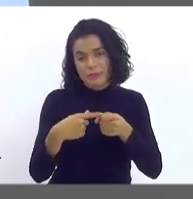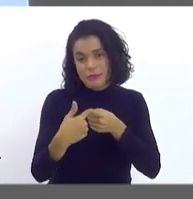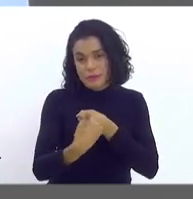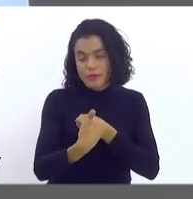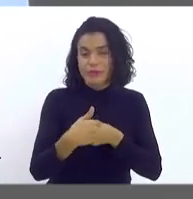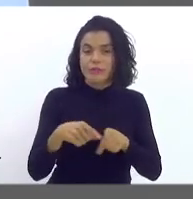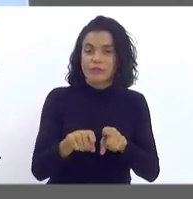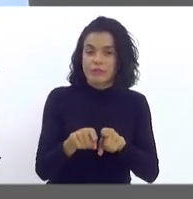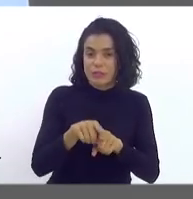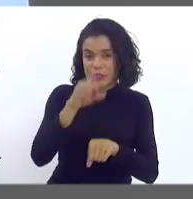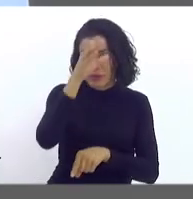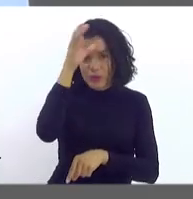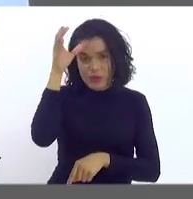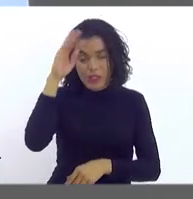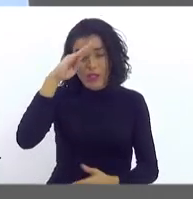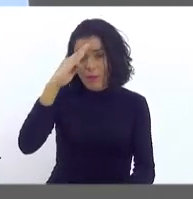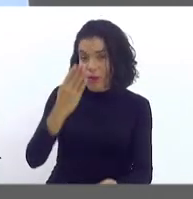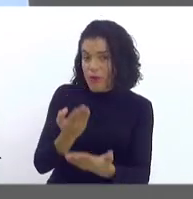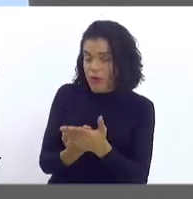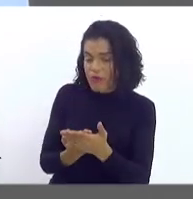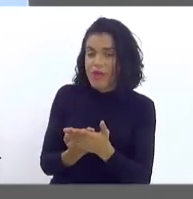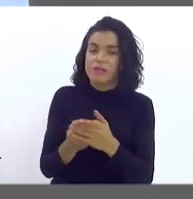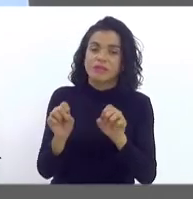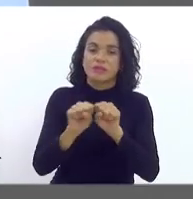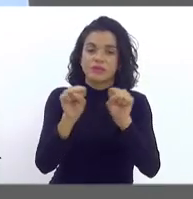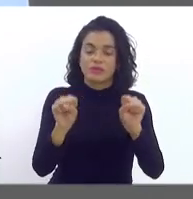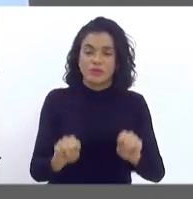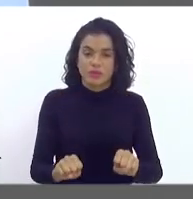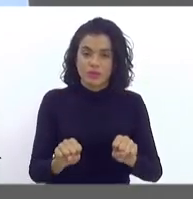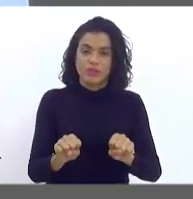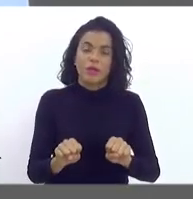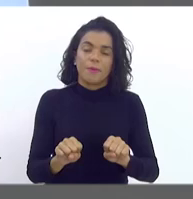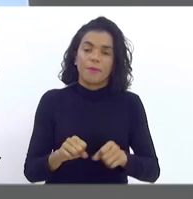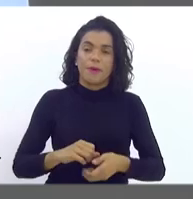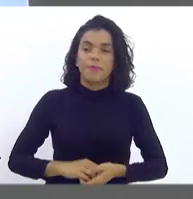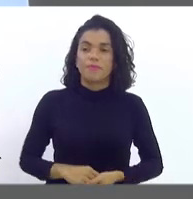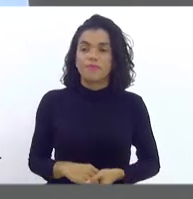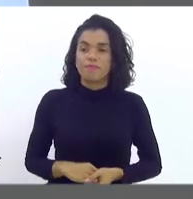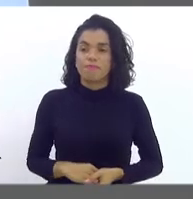a confiabilidade do sistema, do sistema de distribuição.